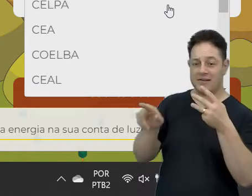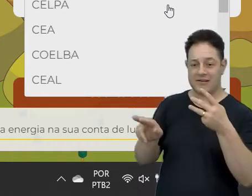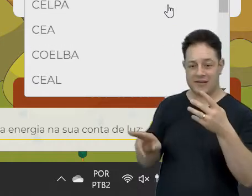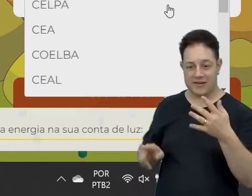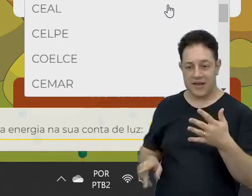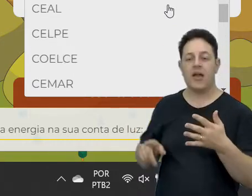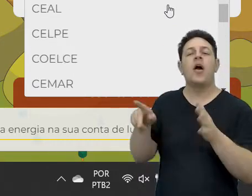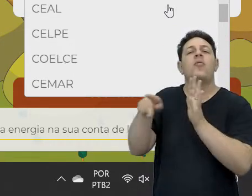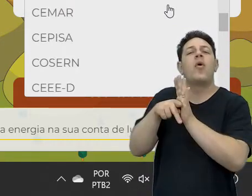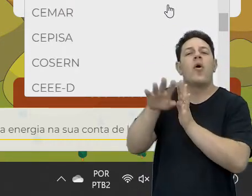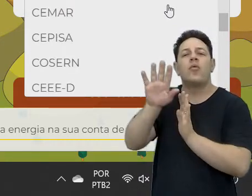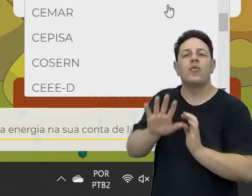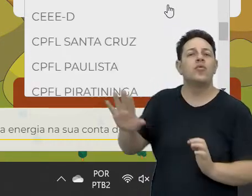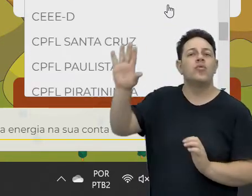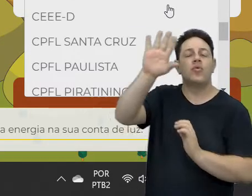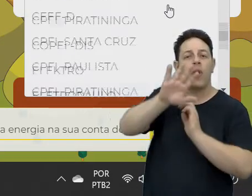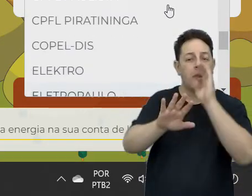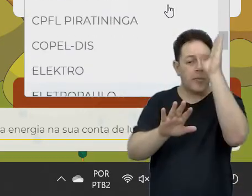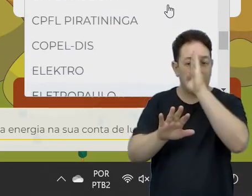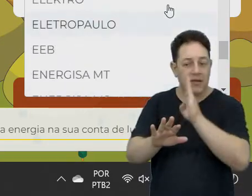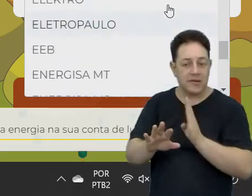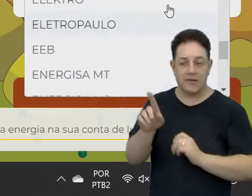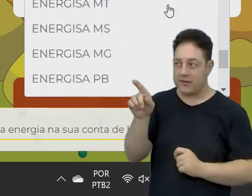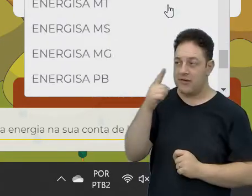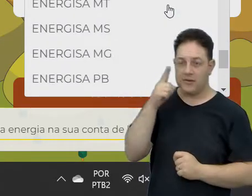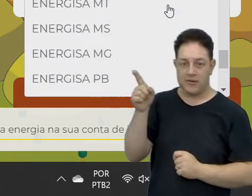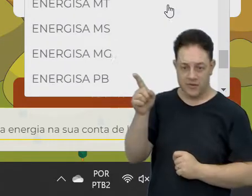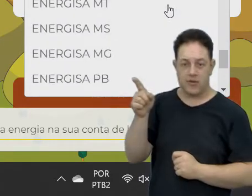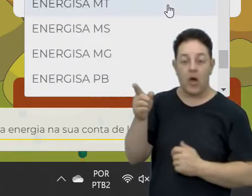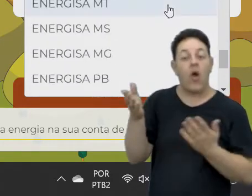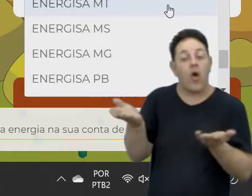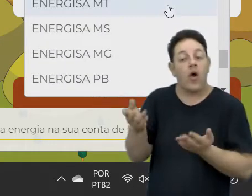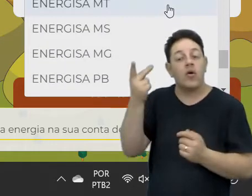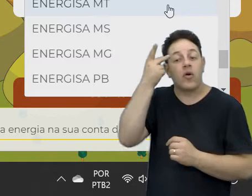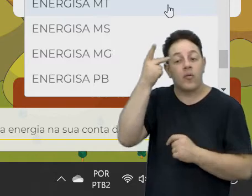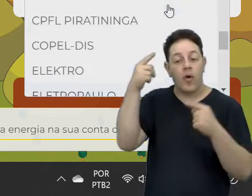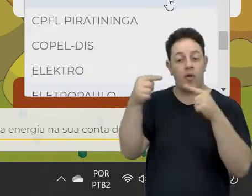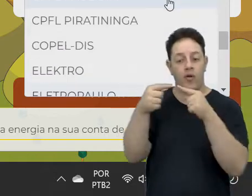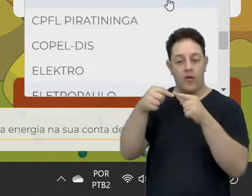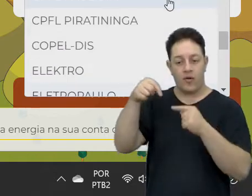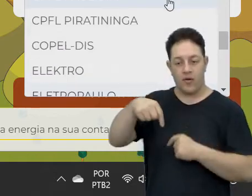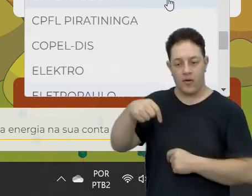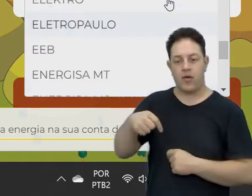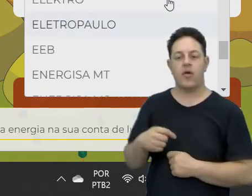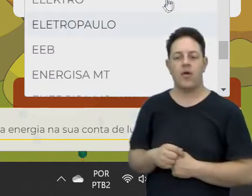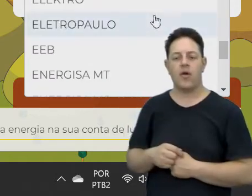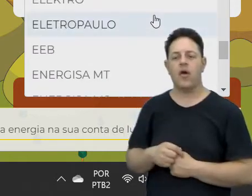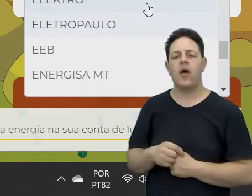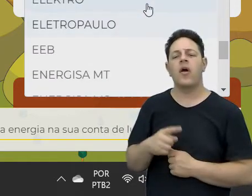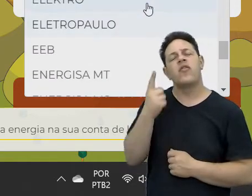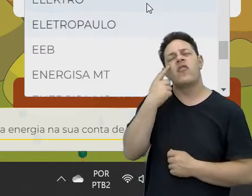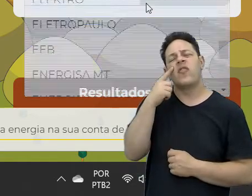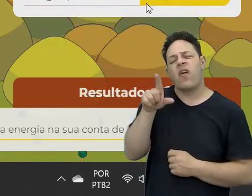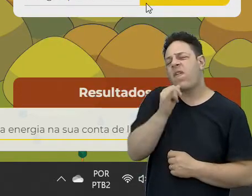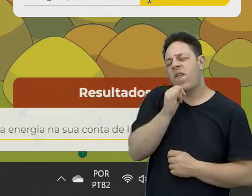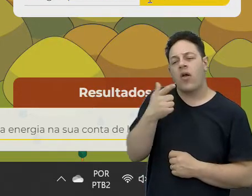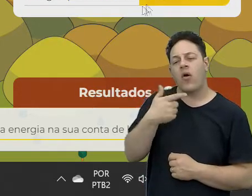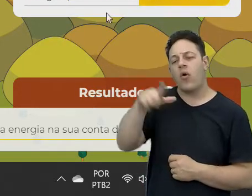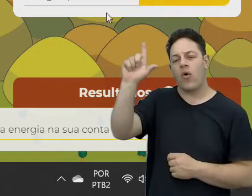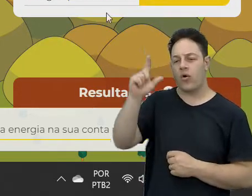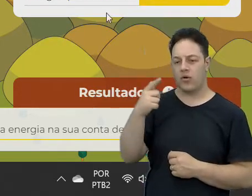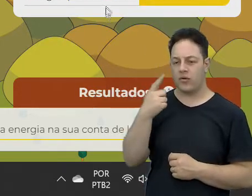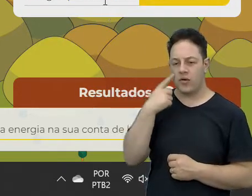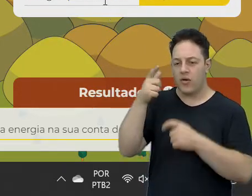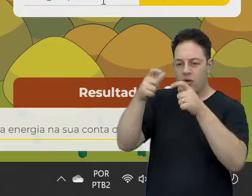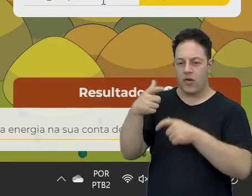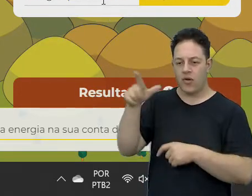diferentes. Concessionárias, acho que do Brasil inteiro, tá certo? Nós vamos falar aqui de São Paulo, tá bom? Quanto custa. Clique em uma outra aí pra gente ver quanto custa lá em